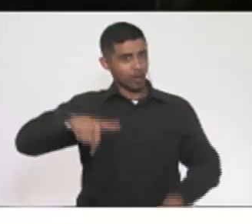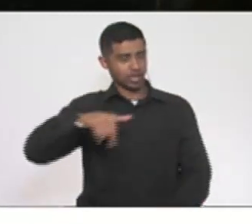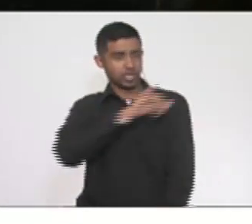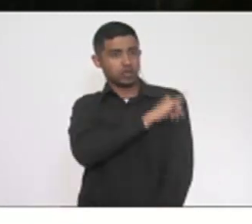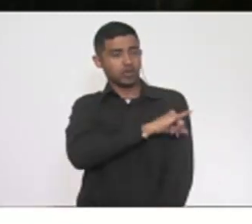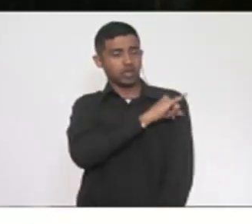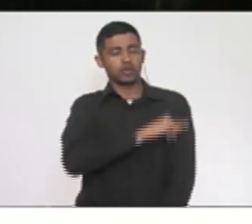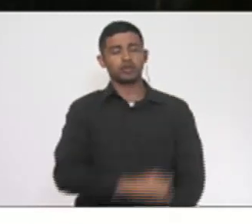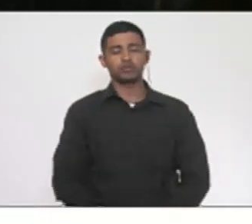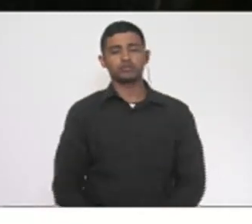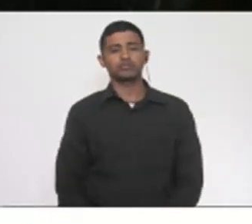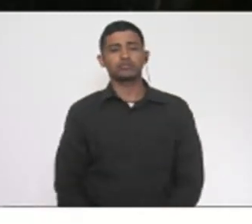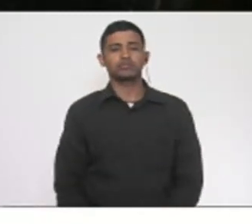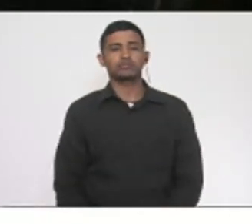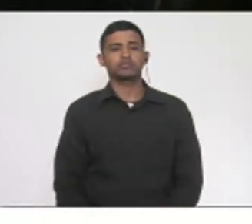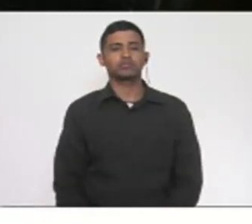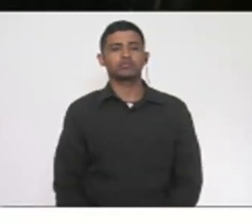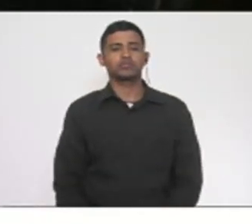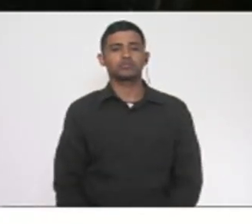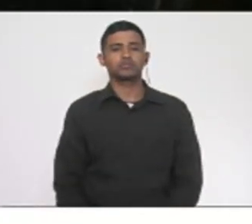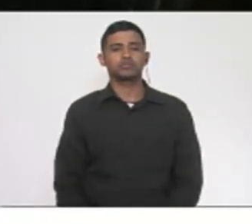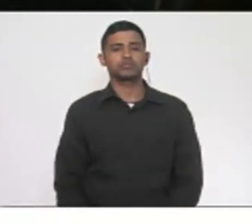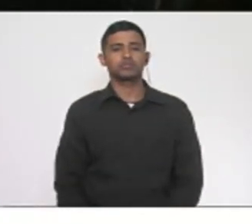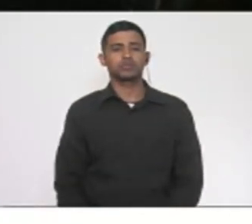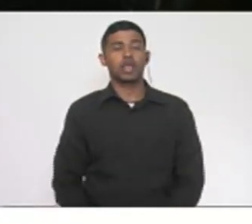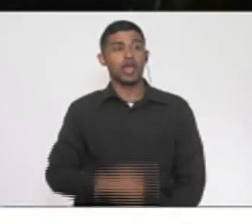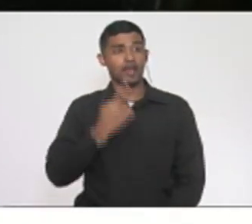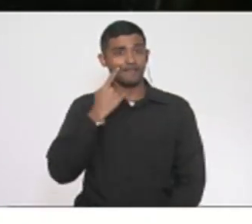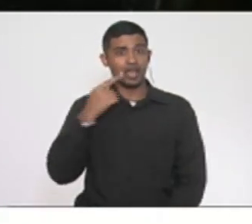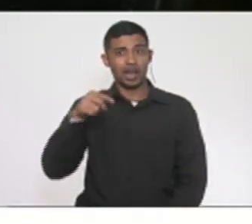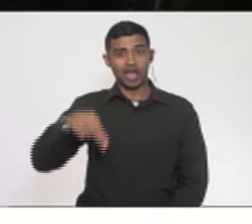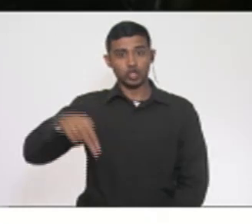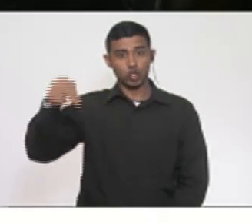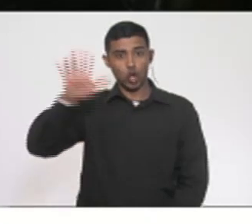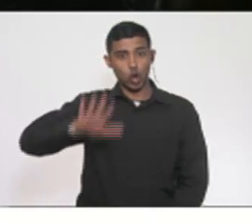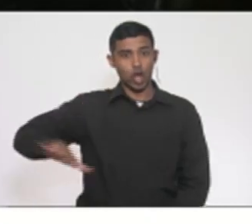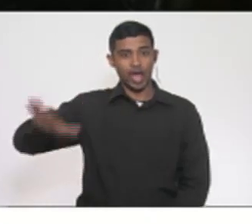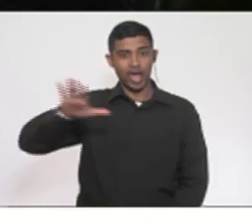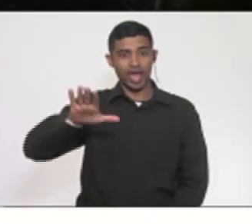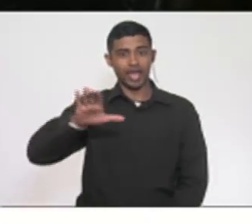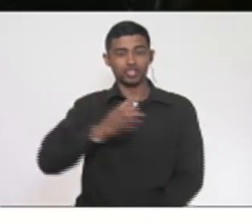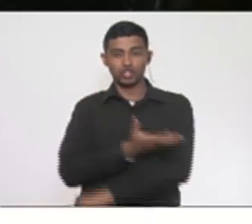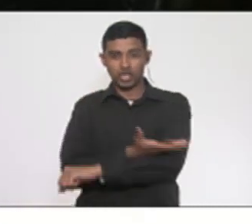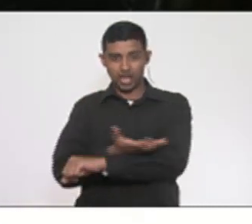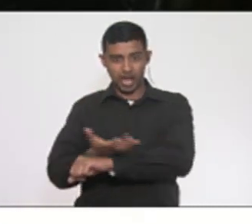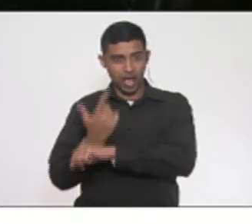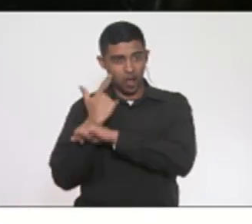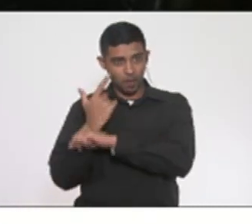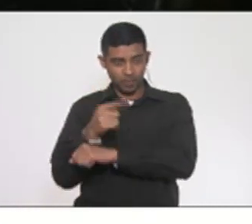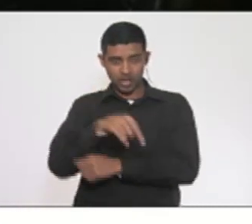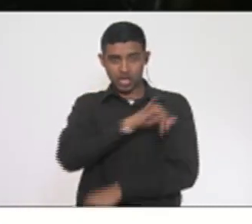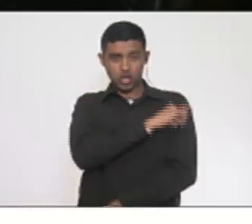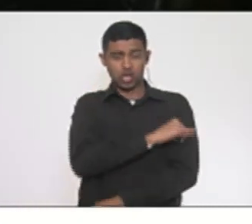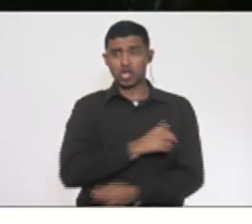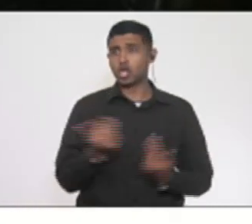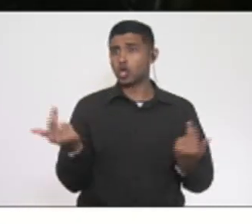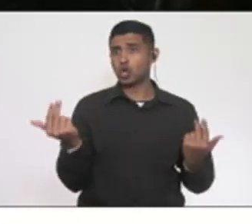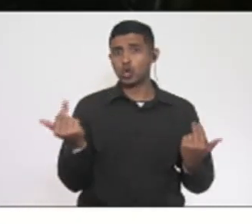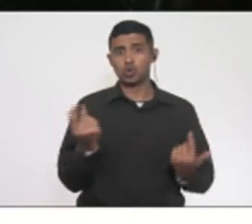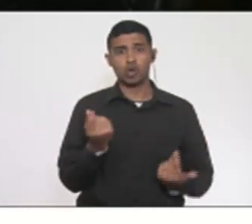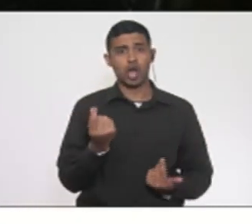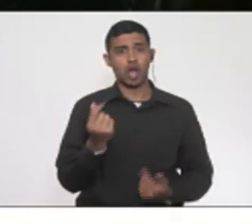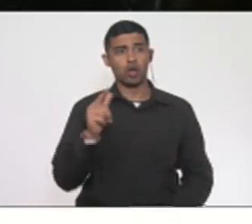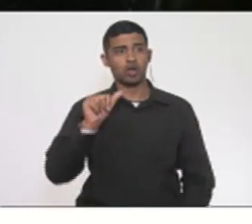metropolitana e o mesmo na região do Noroeste. Aliás, tem casos, inclusive, foi colocado aqui pelo deputado